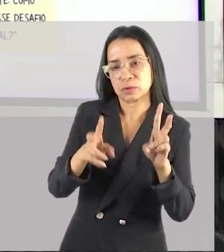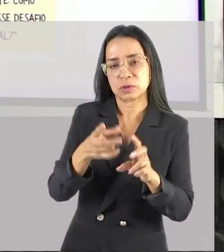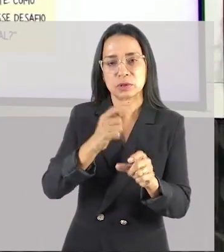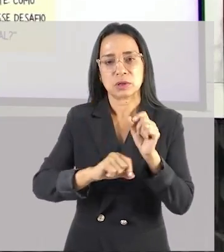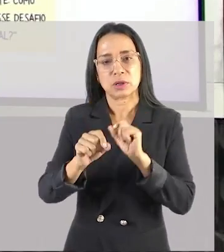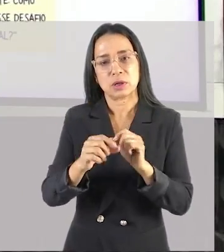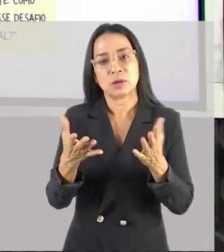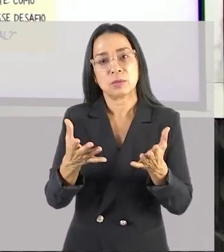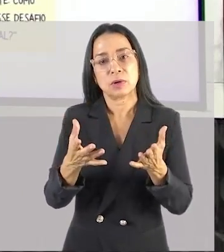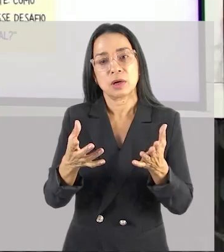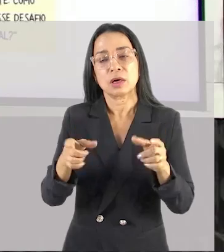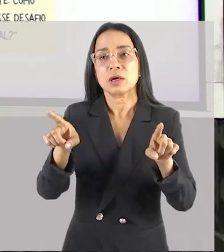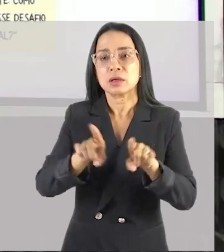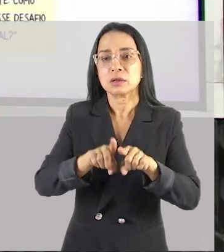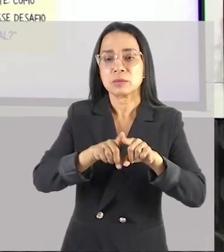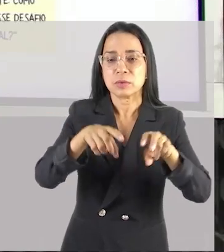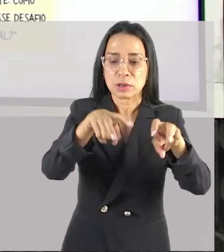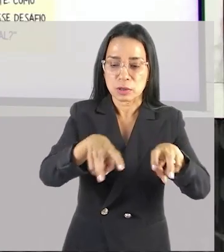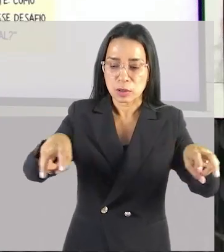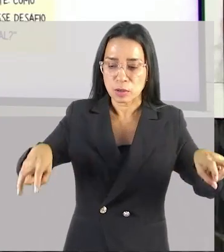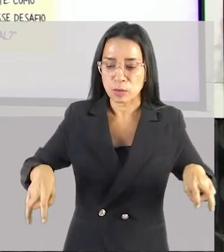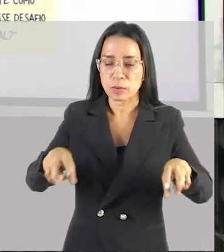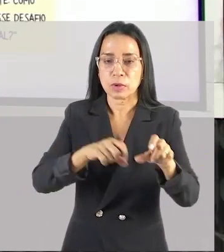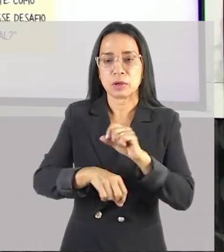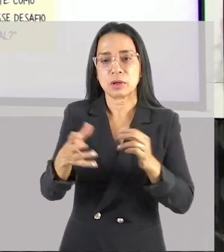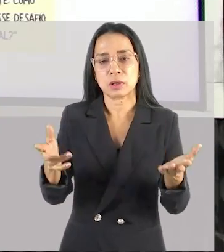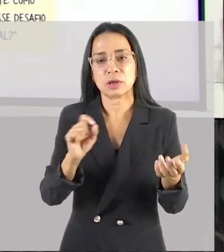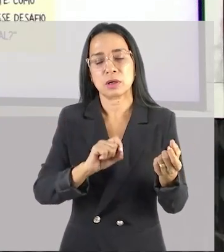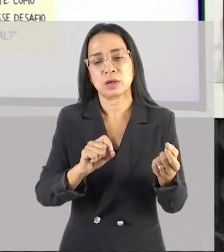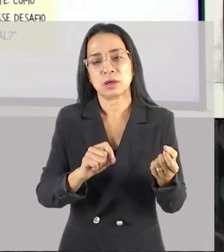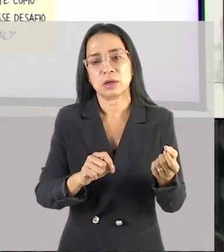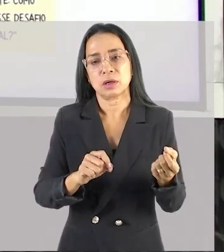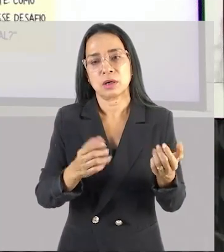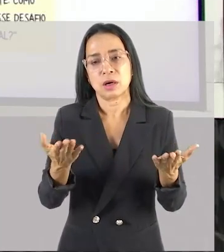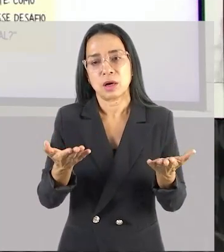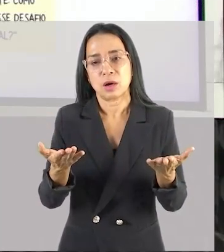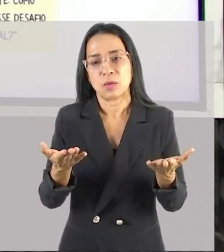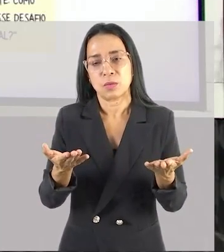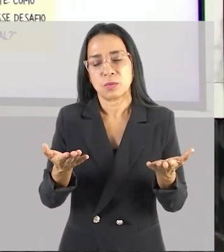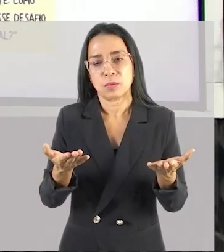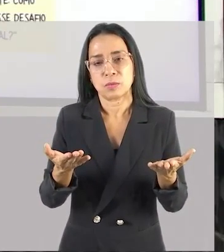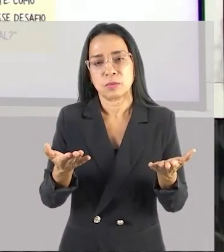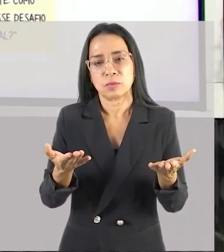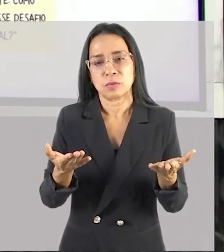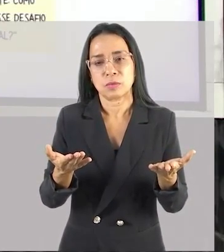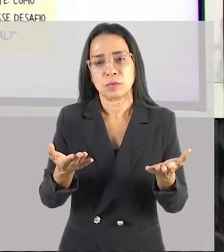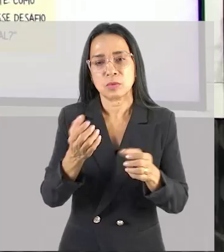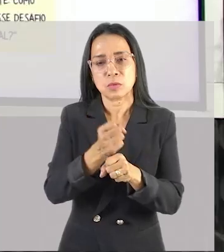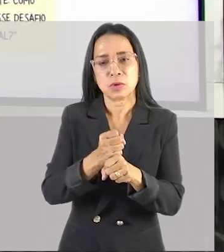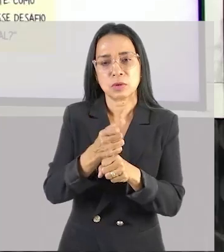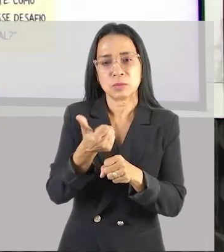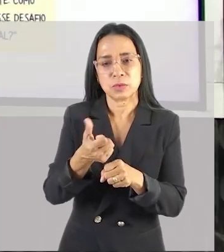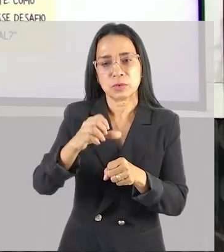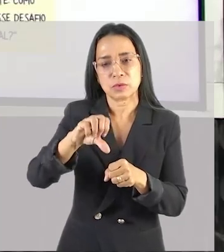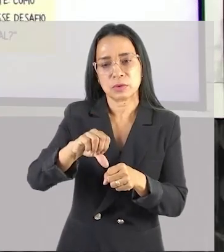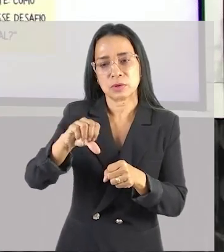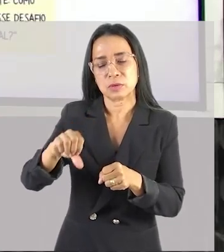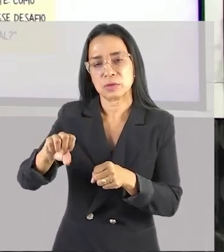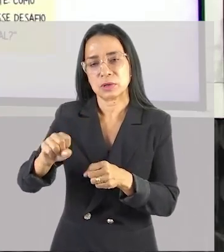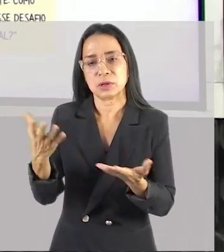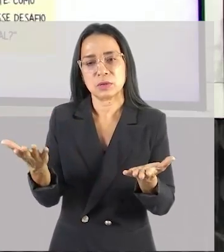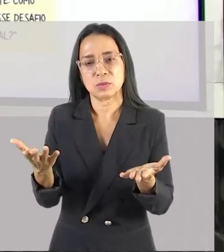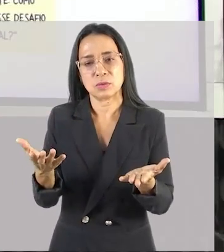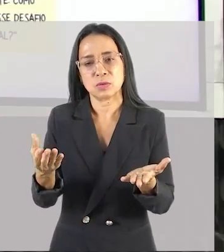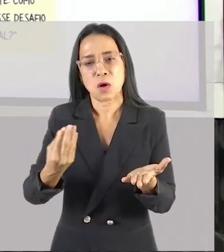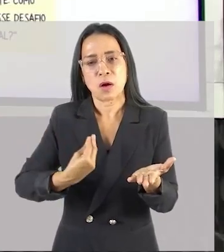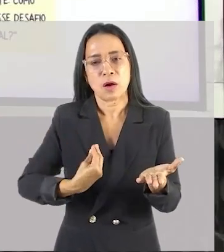o tema de 1998, por exemplo, era viver e aprender, só isso, imagina. 1998, você fazer uma redação